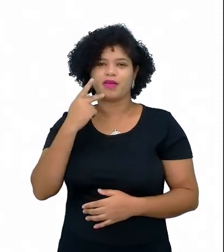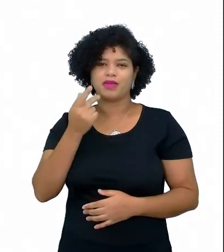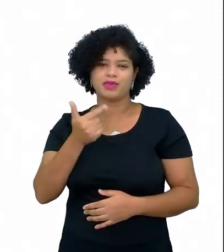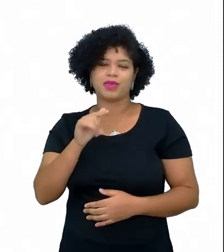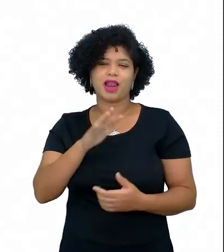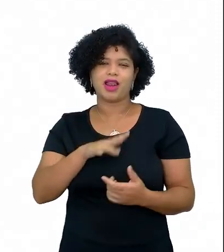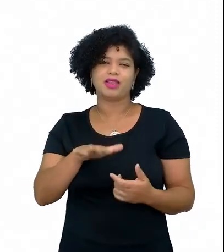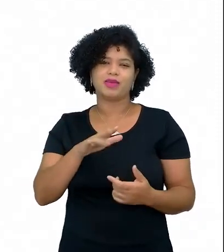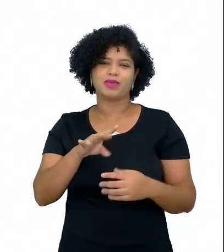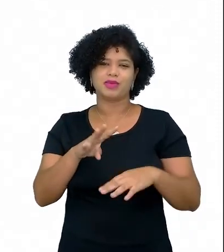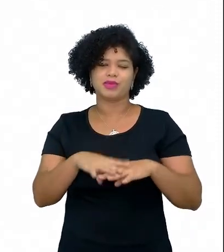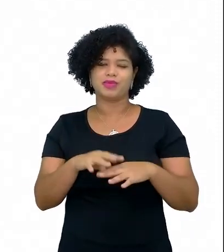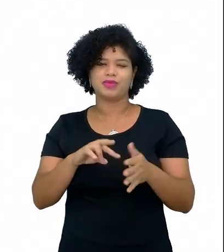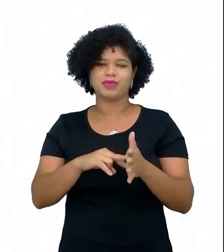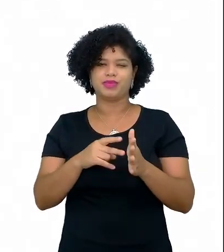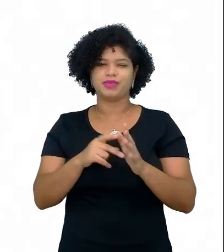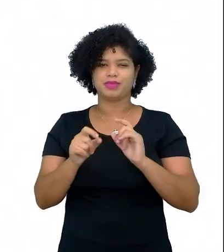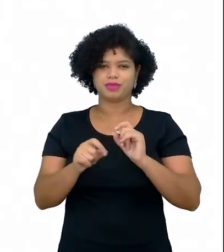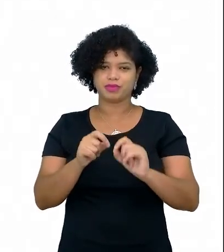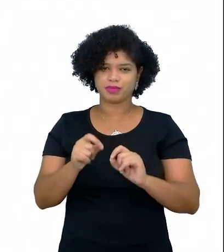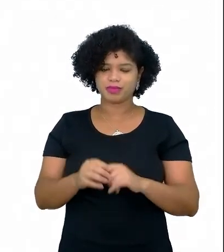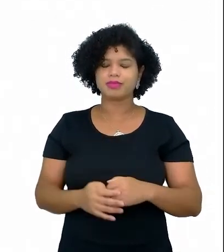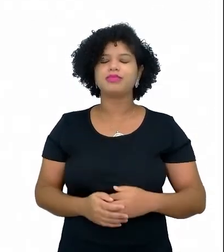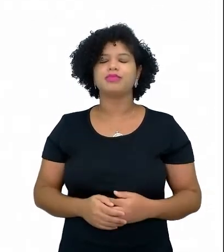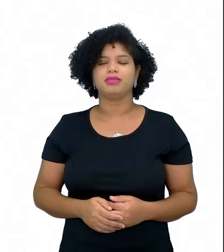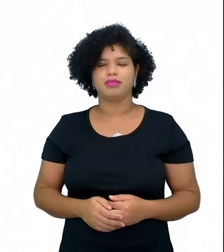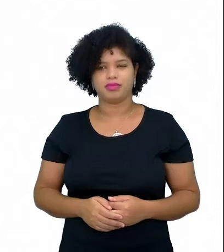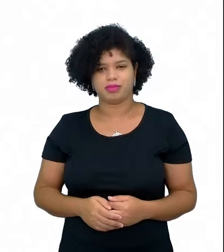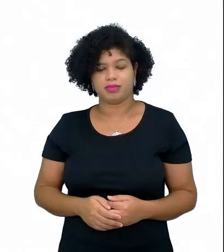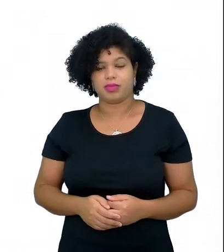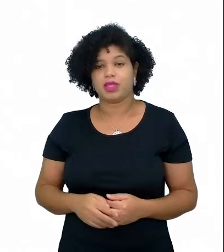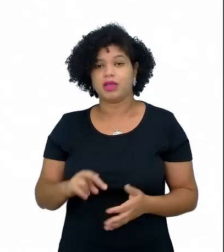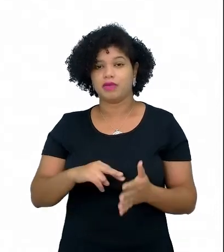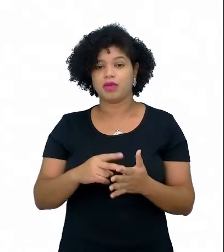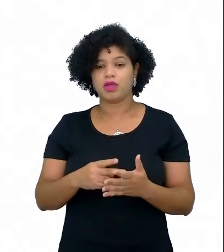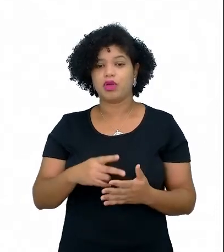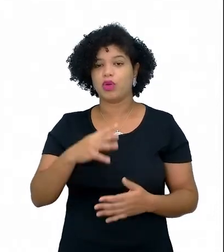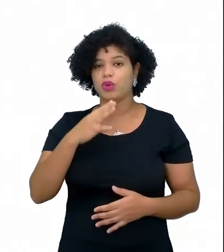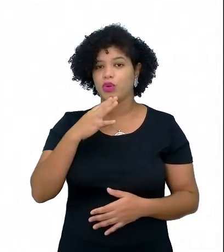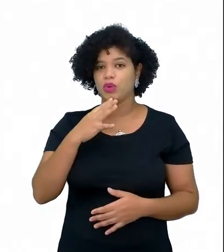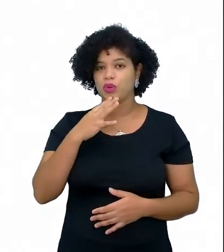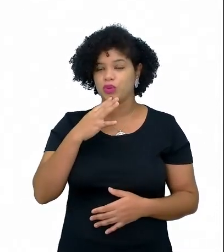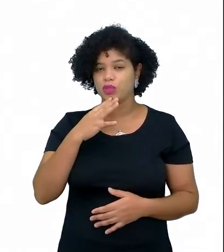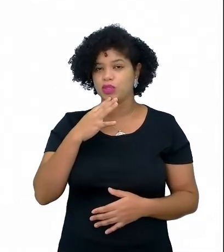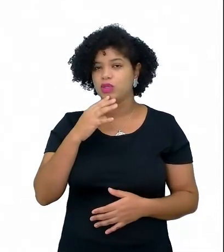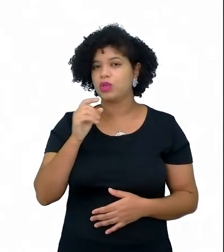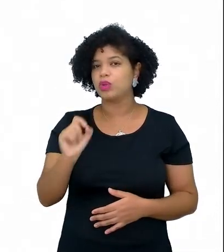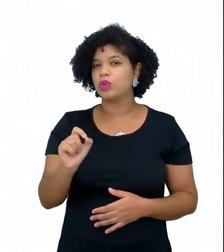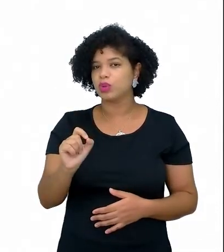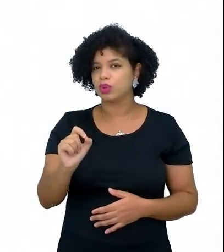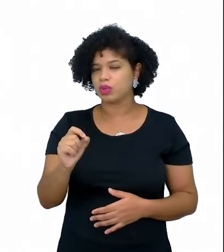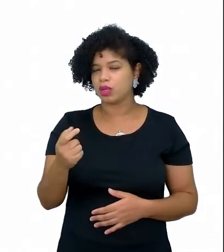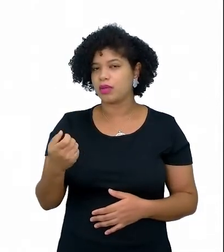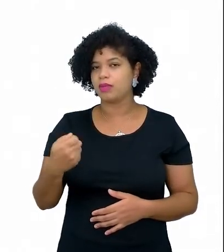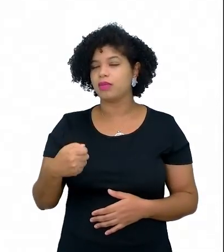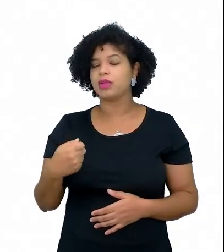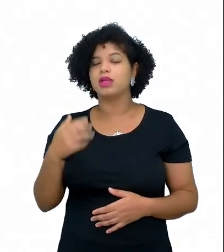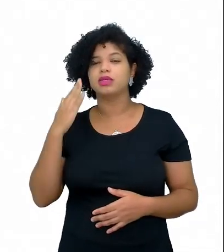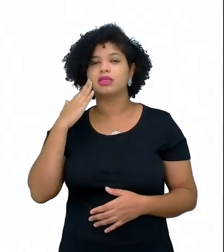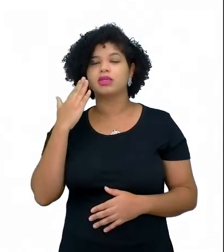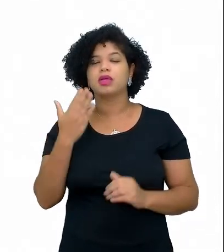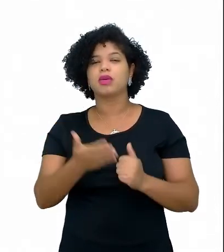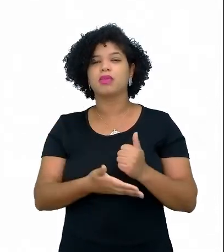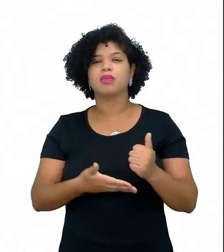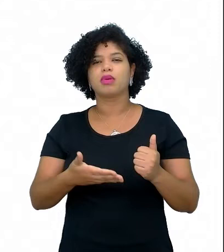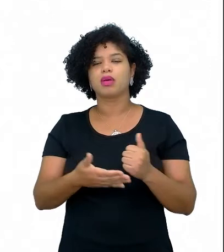fala de letramento matemático, o aluno tem que ser letrado, né? Conhecer as letras matemáticas? Não, ele tem que conhecer os princípios da matemática,